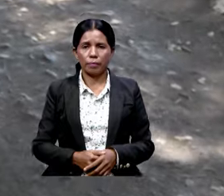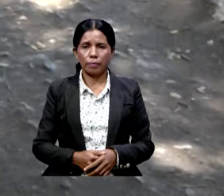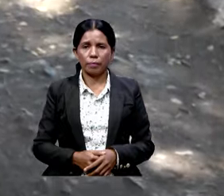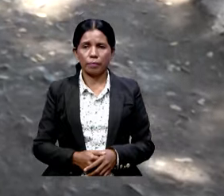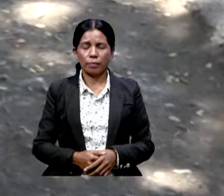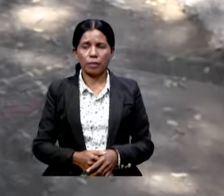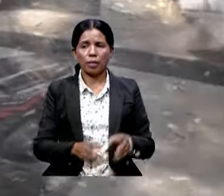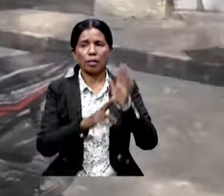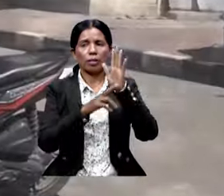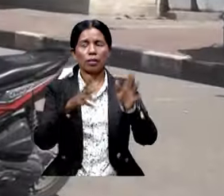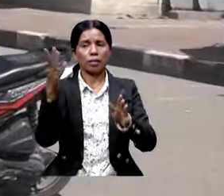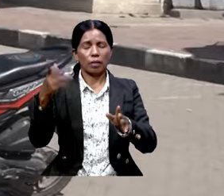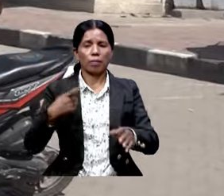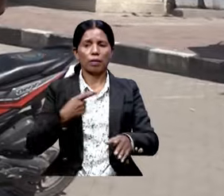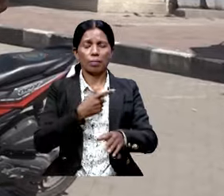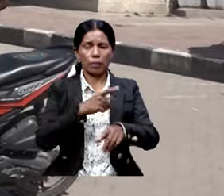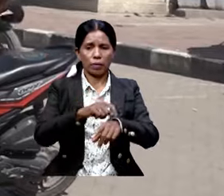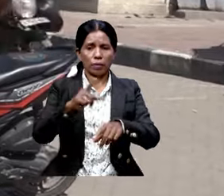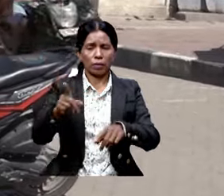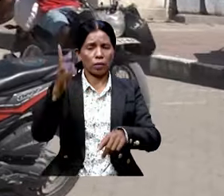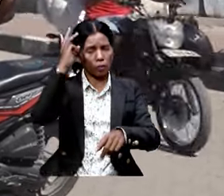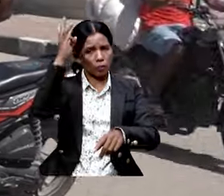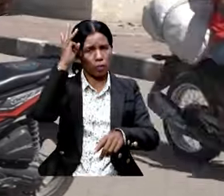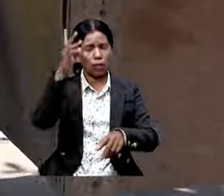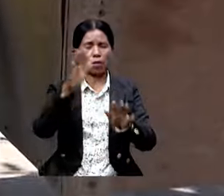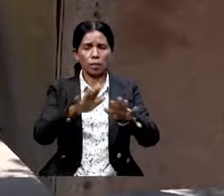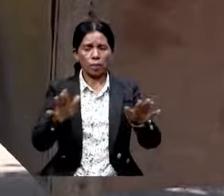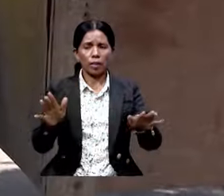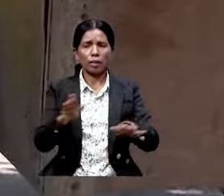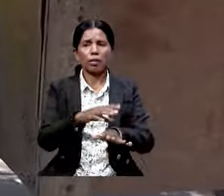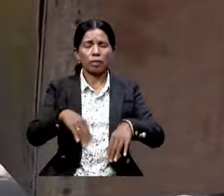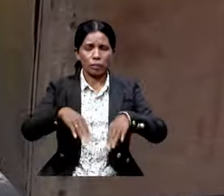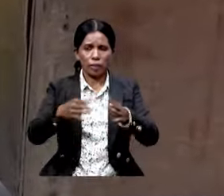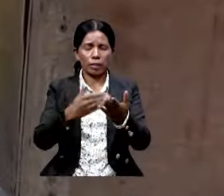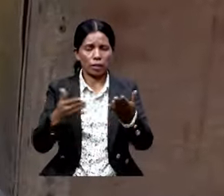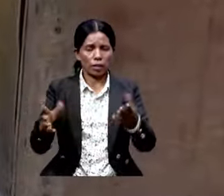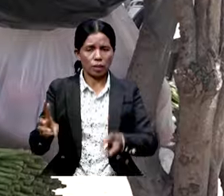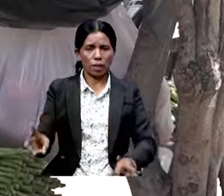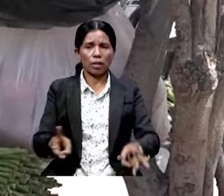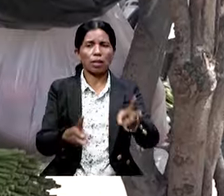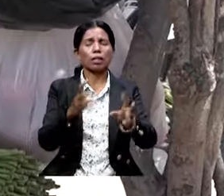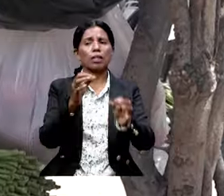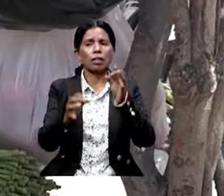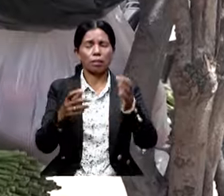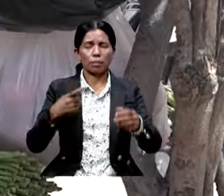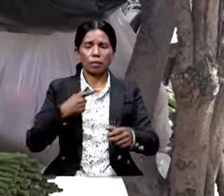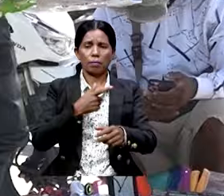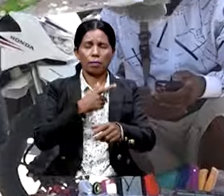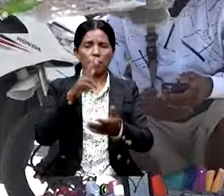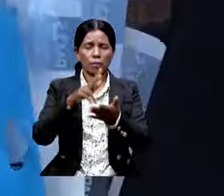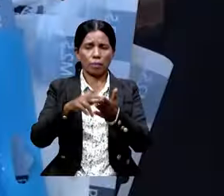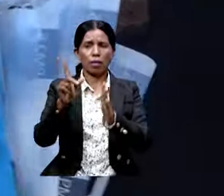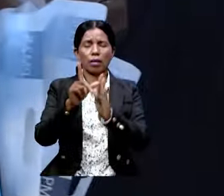Representante povo e o Parlamento Nacional preocupa o labar que exira nebe se fan san e adalang ninin, mas que o Parlamento aprova na lei proteção